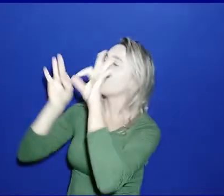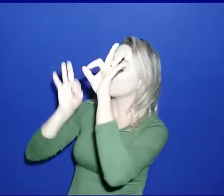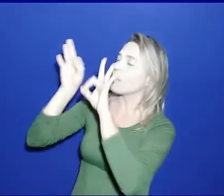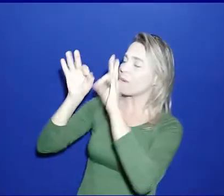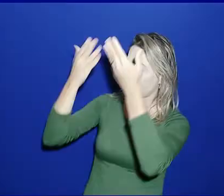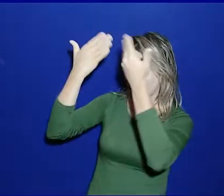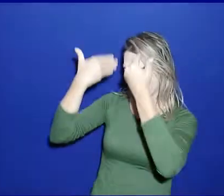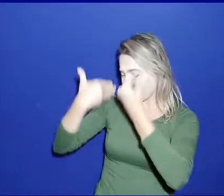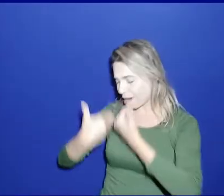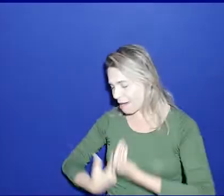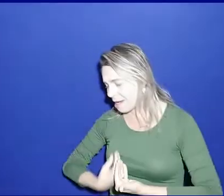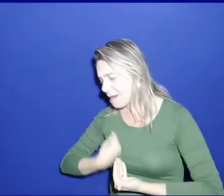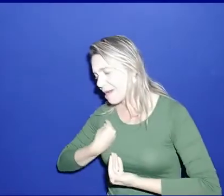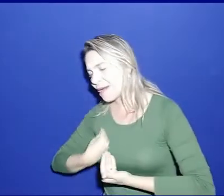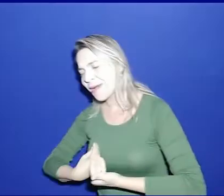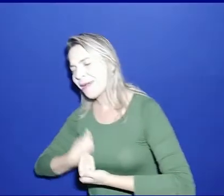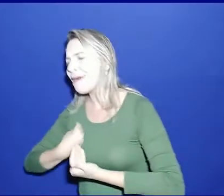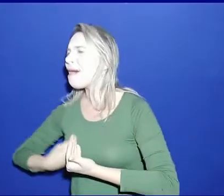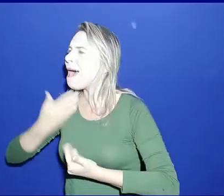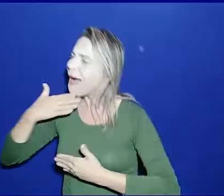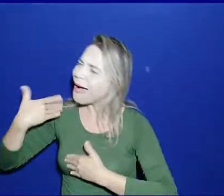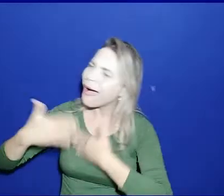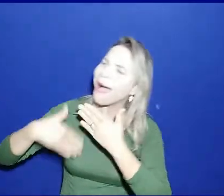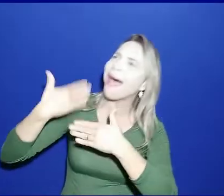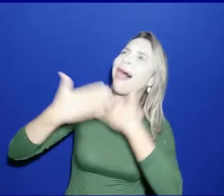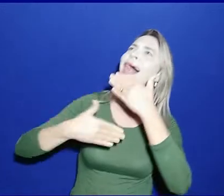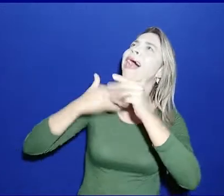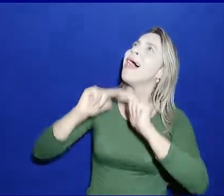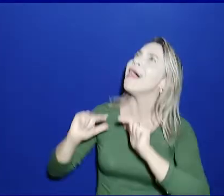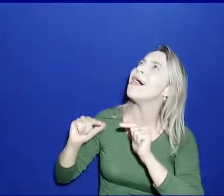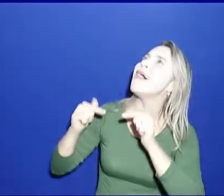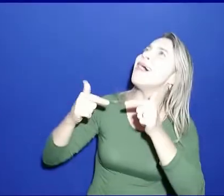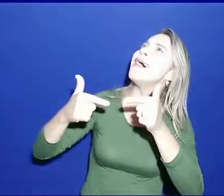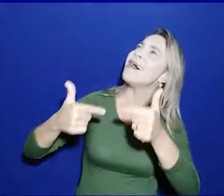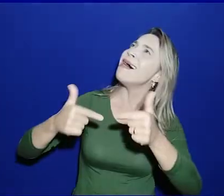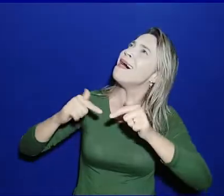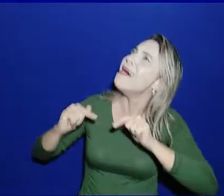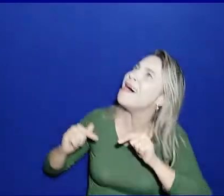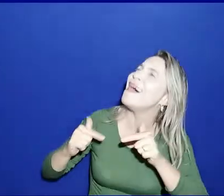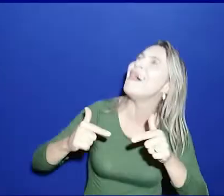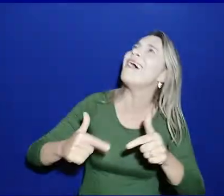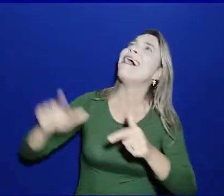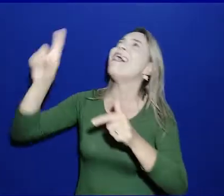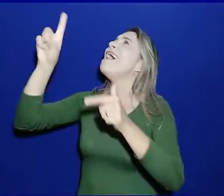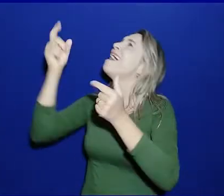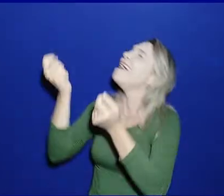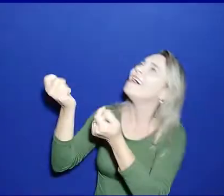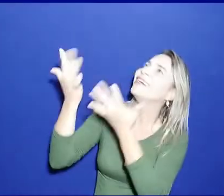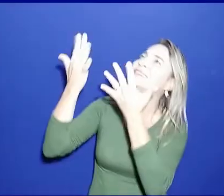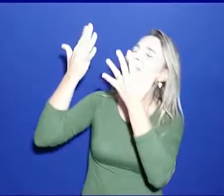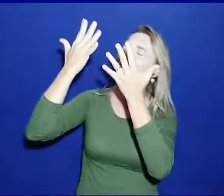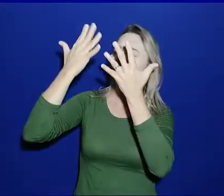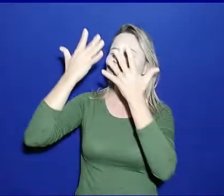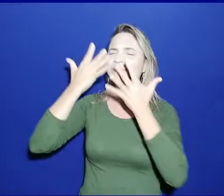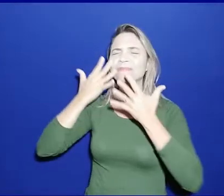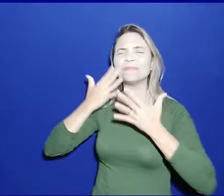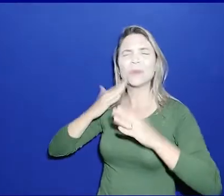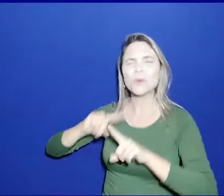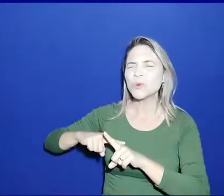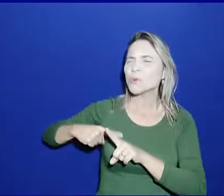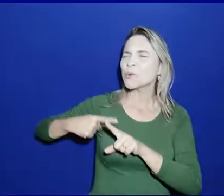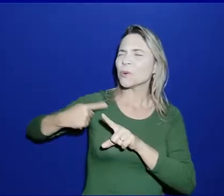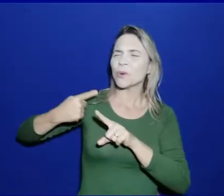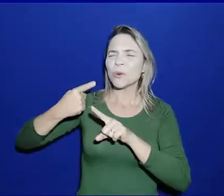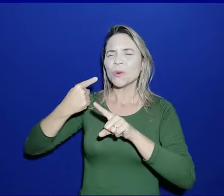tua grei e faze prosperar o nosso trabalhar, fazer o